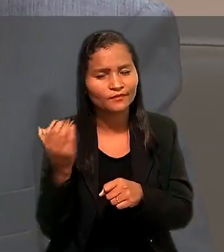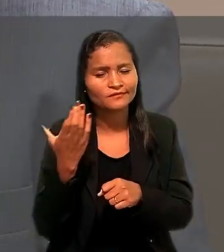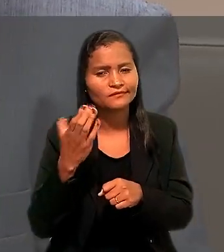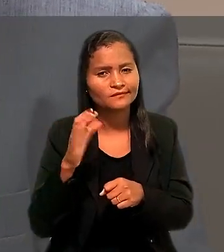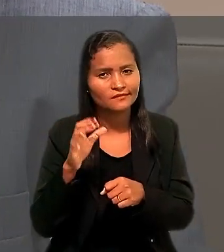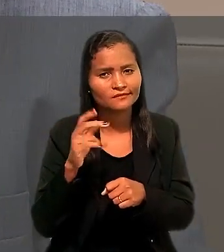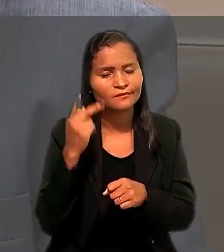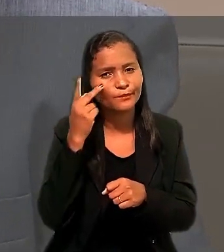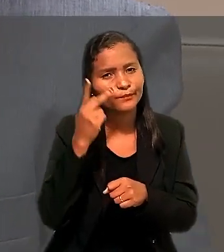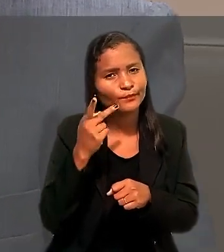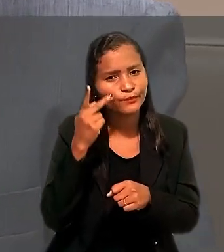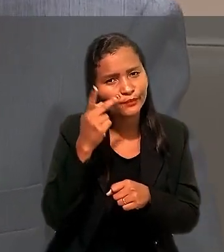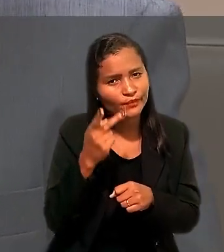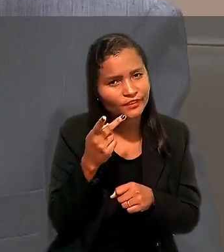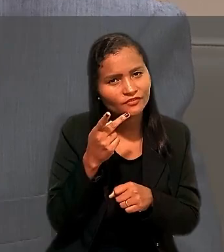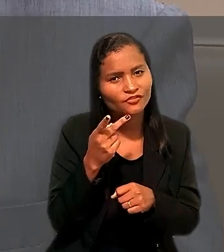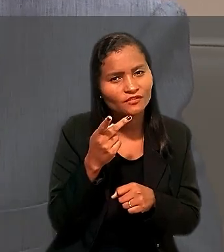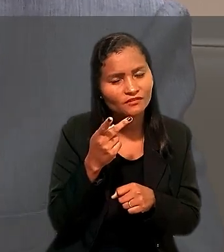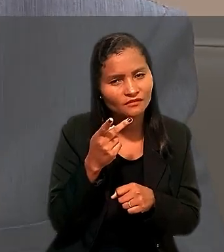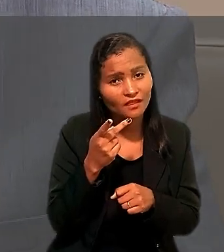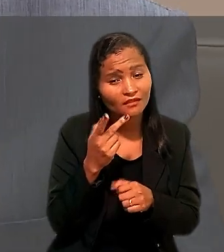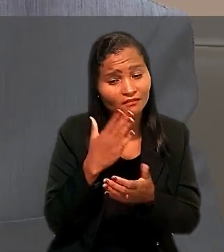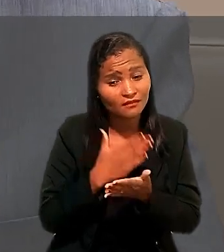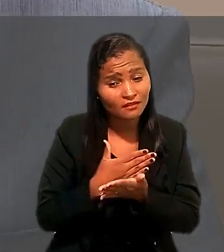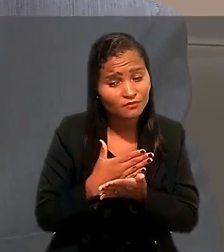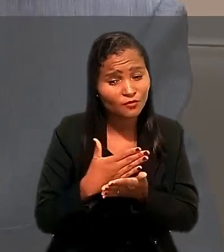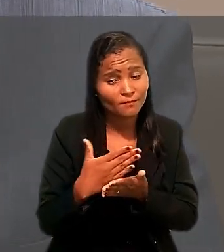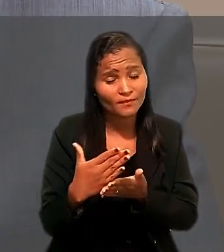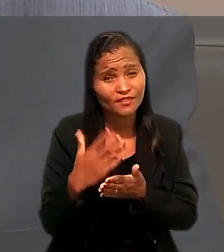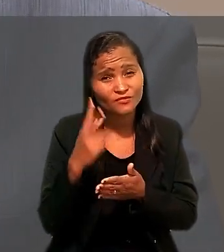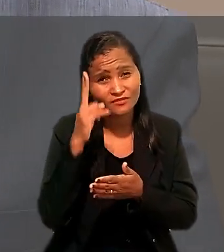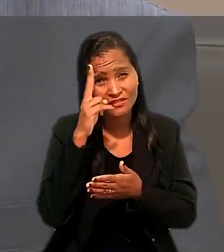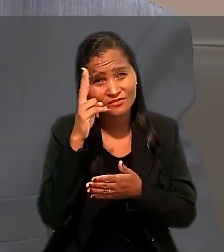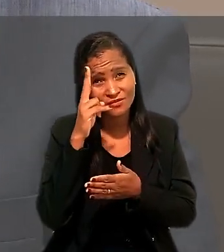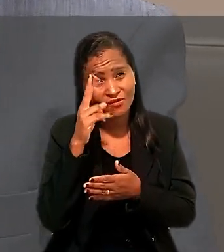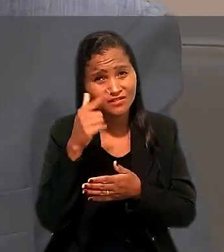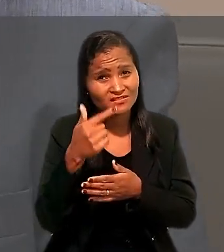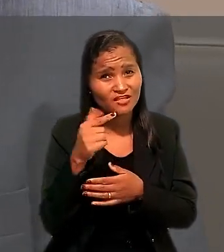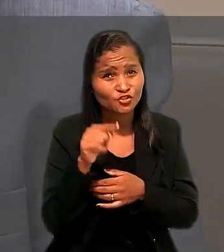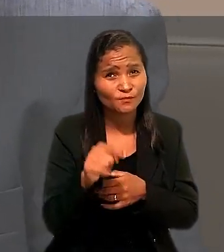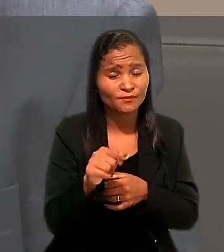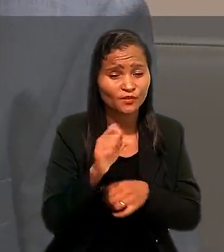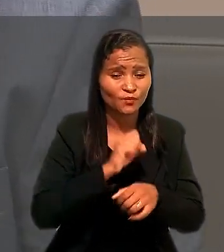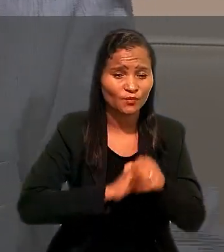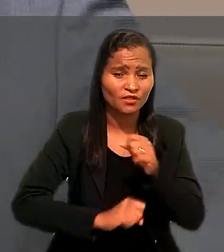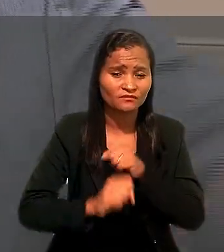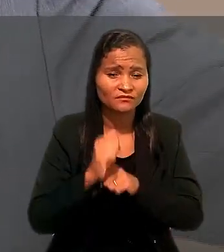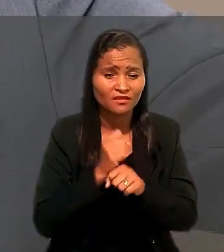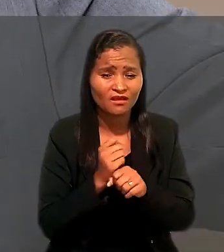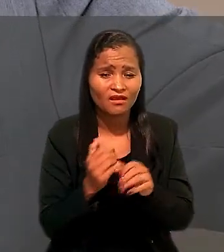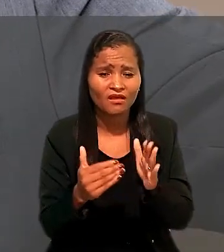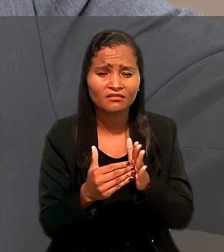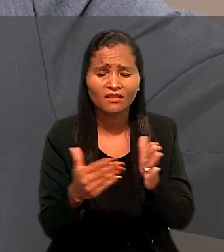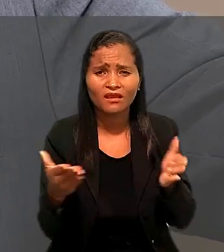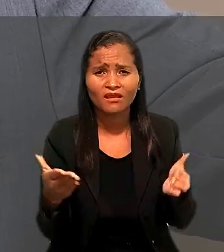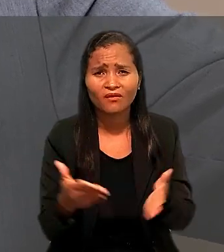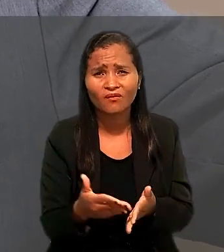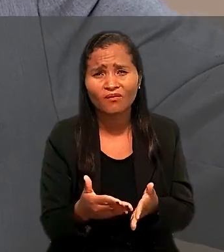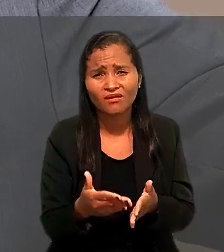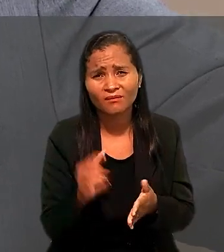Clássica na ciência política. Desde o início da história, há 7.000 anos atrás, até